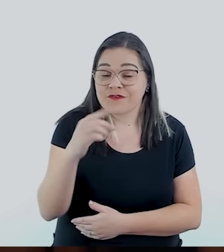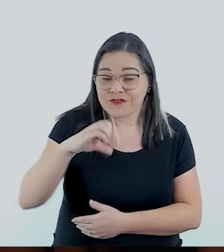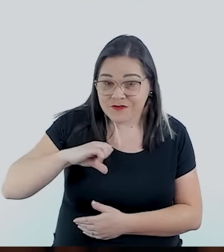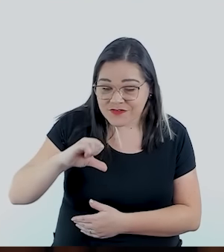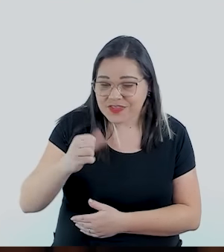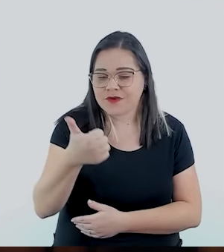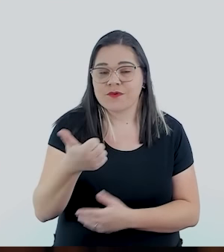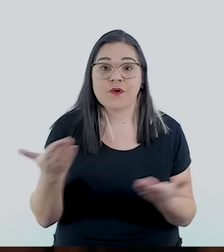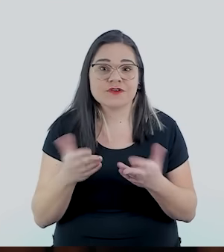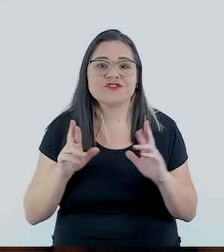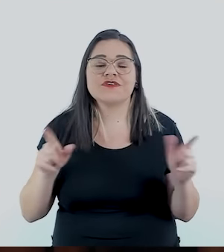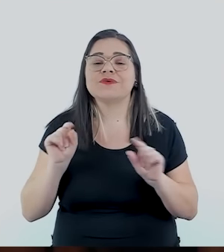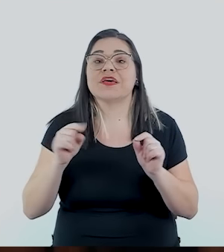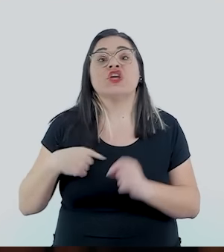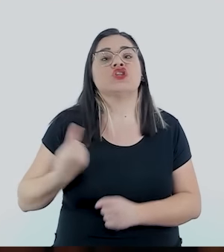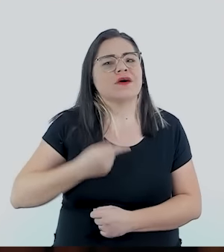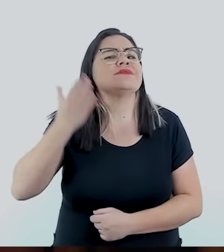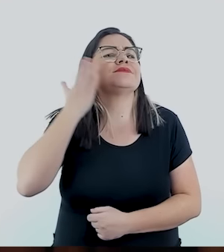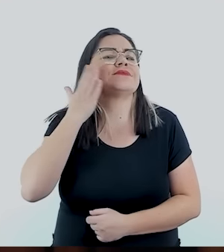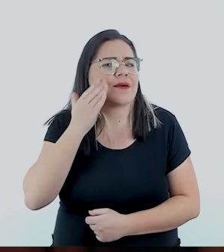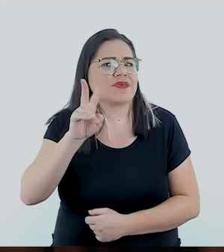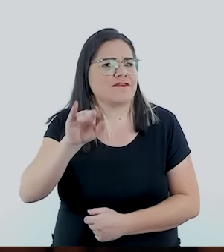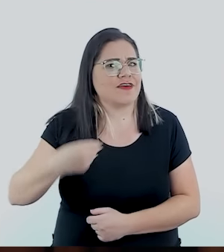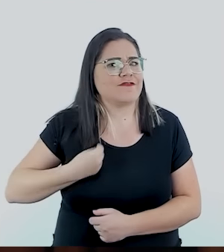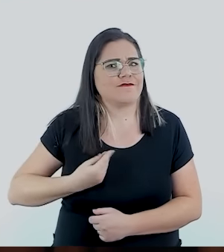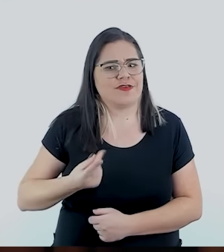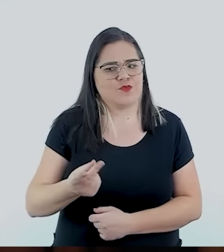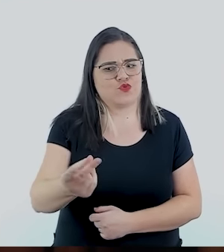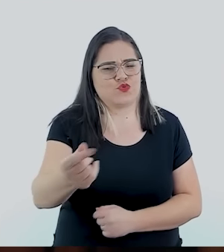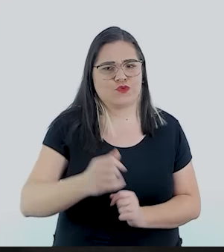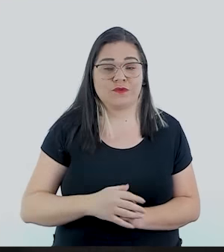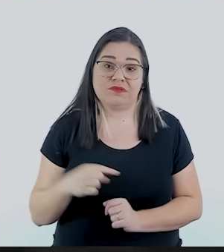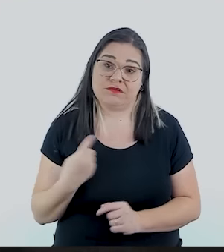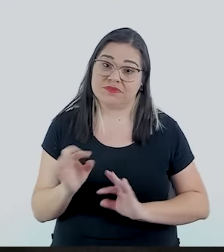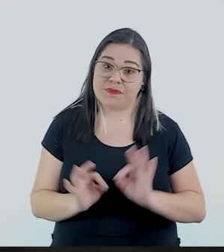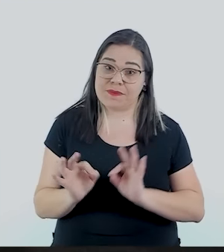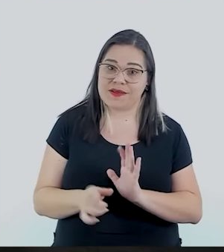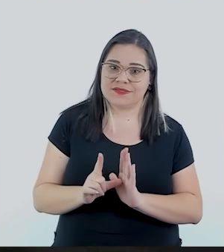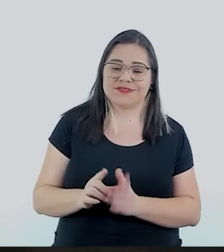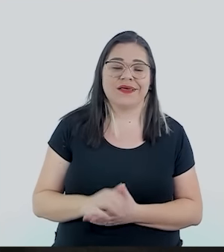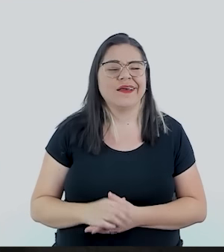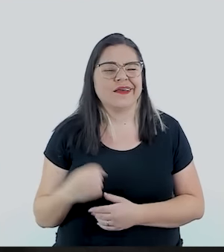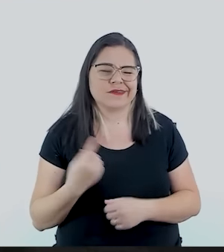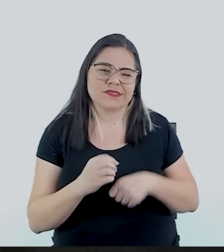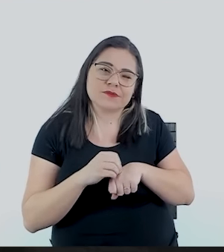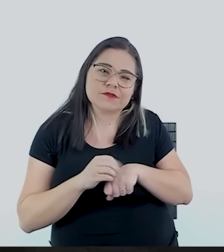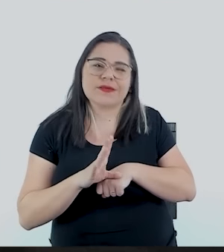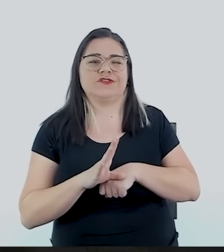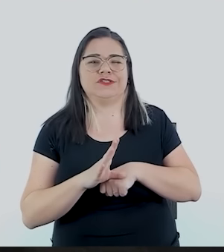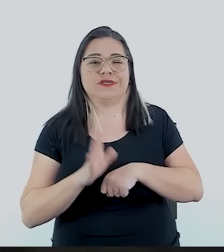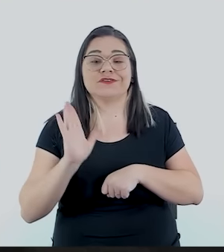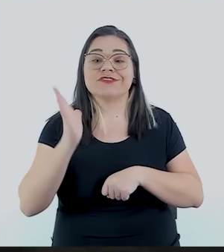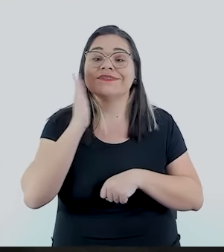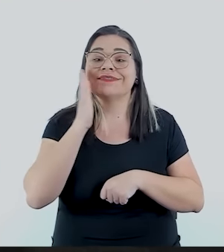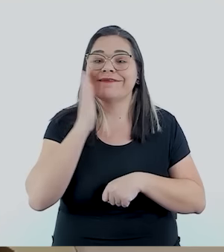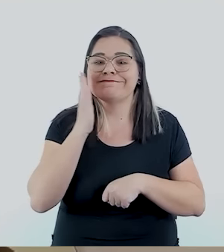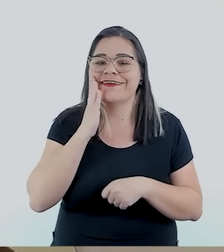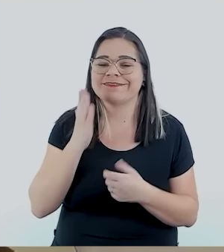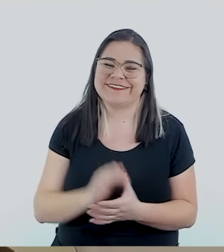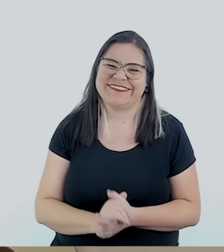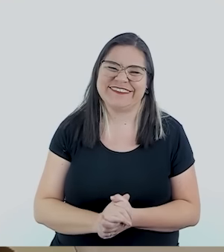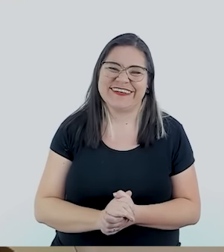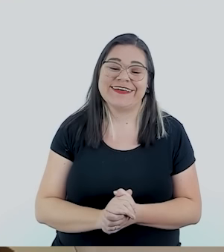sabe que vai viver muito então a gente tem obrigação de se preparar para isso é é isso a gente tem uma dica a mais aí né já já deram